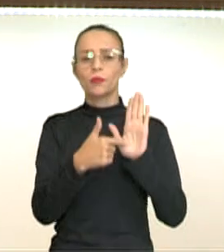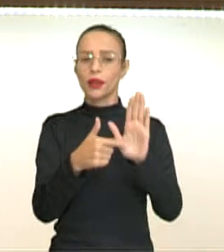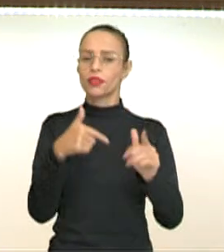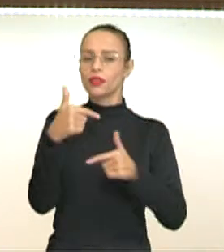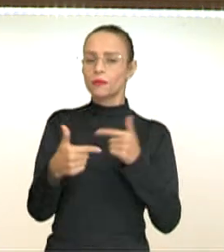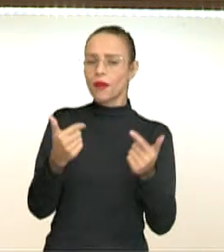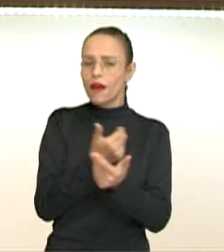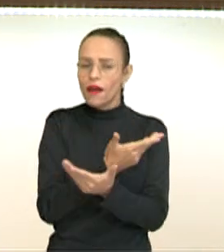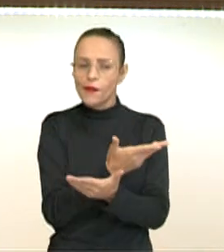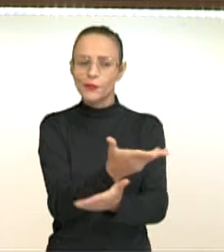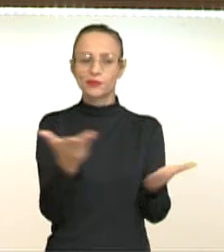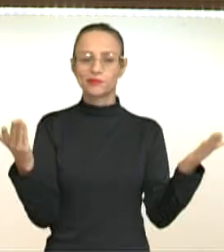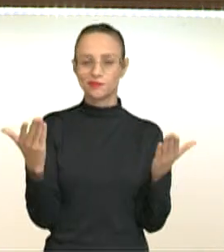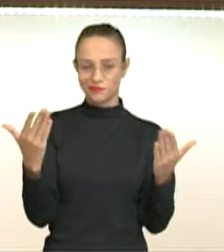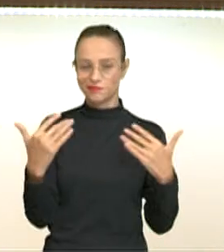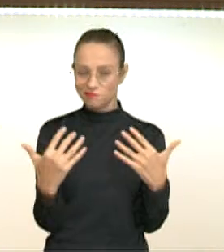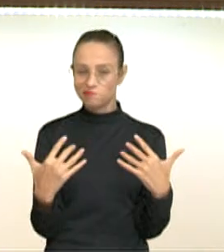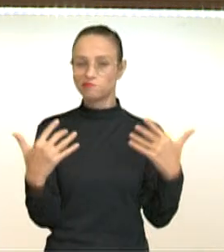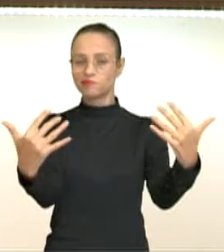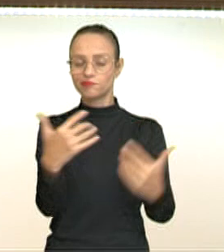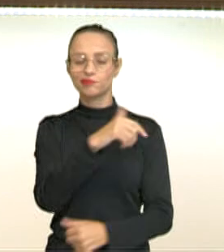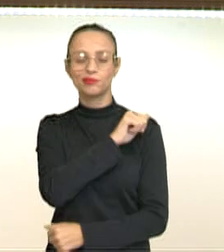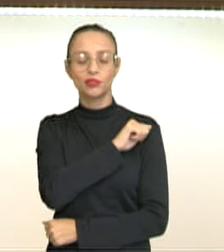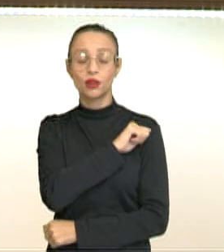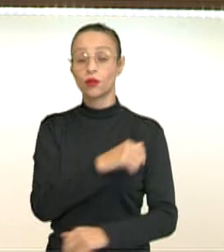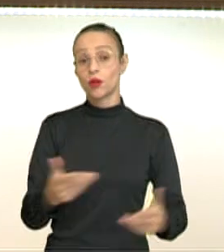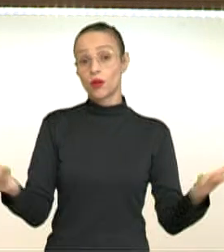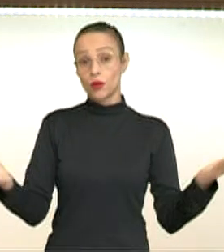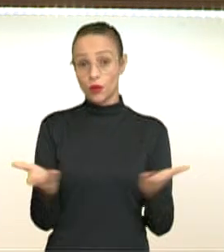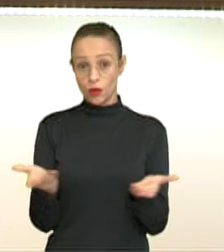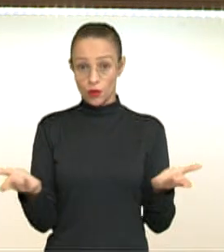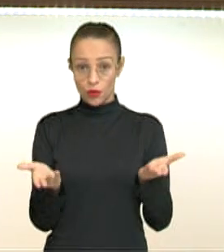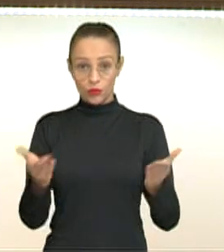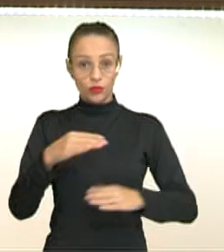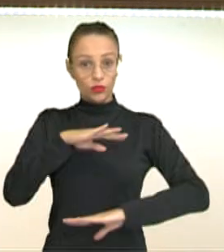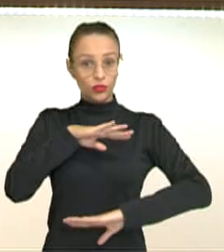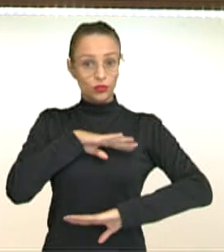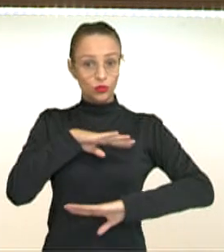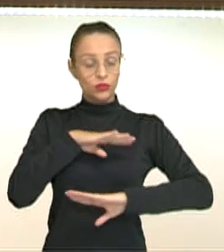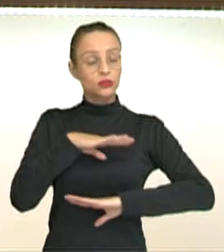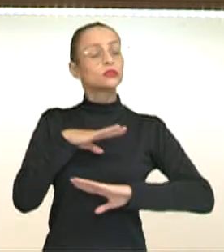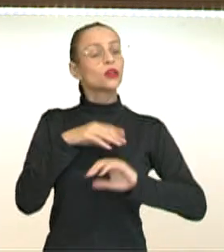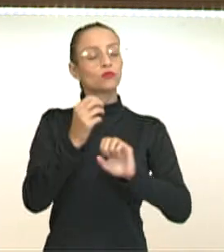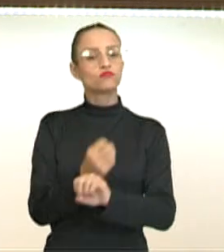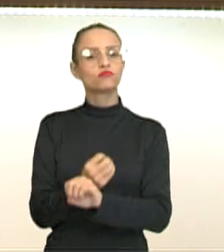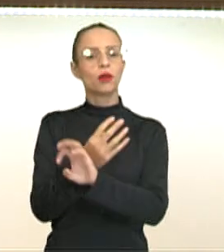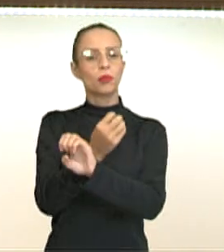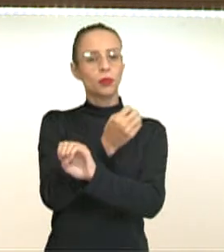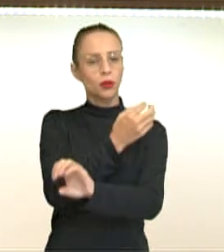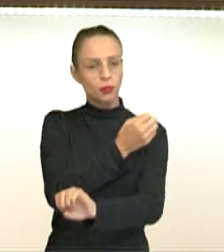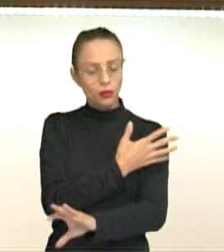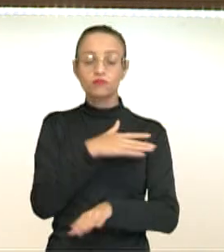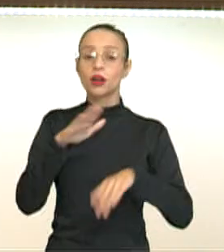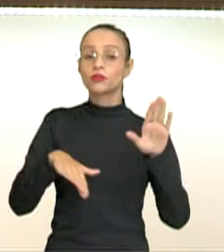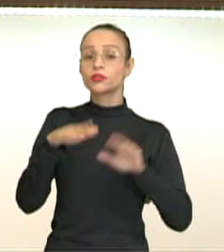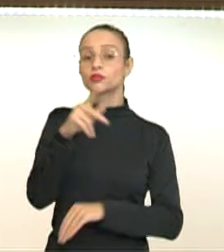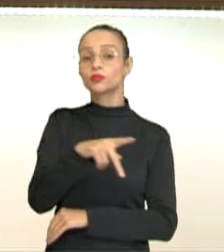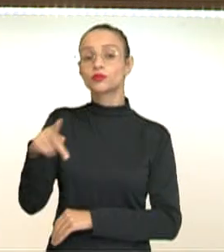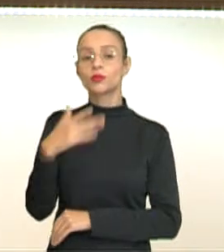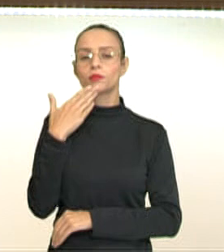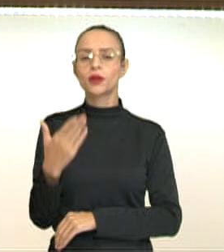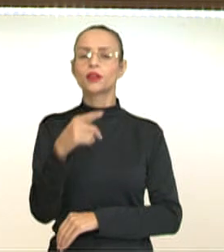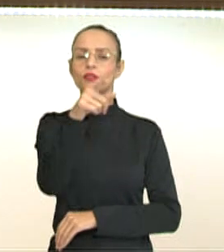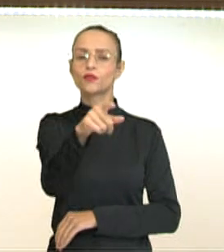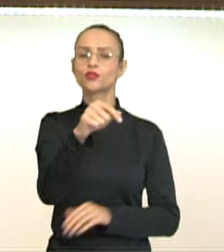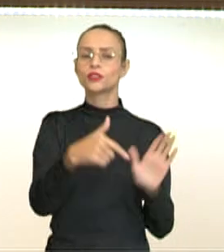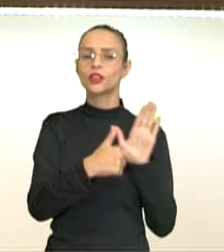da sua classe. Hoje, na situação que nós estamos no ensino remoto, às vezes a professora pede que você compartilhe a